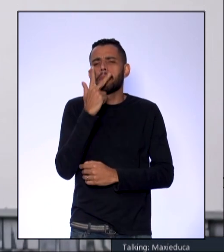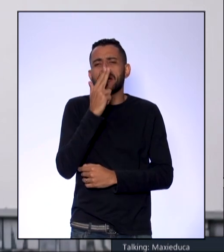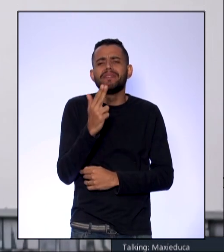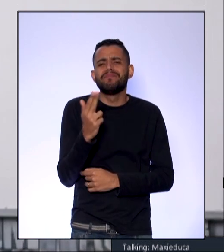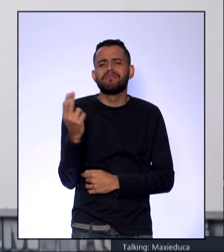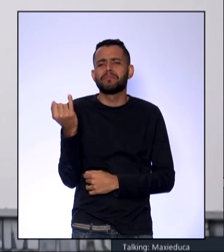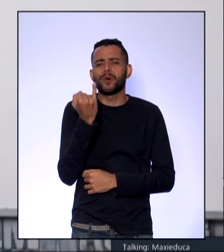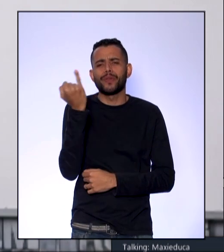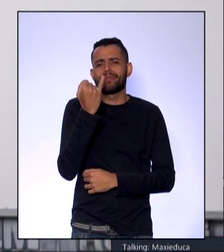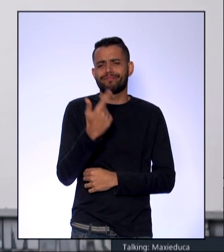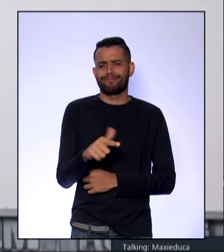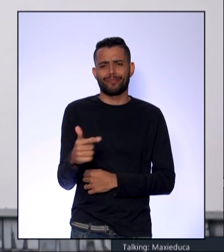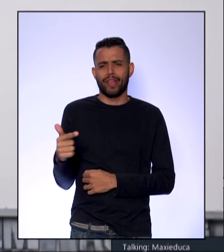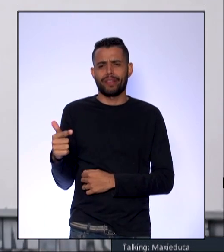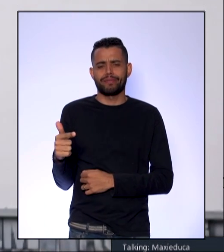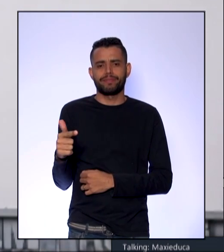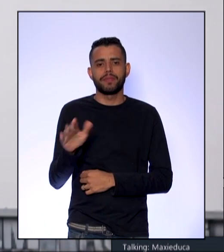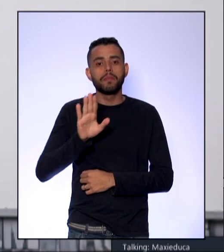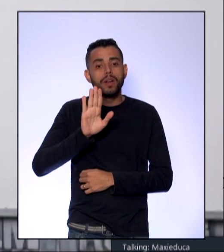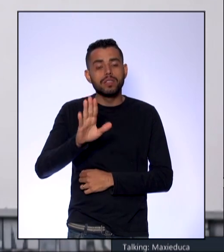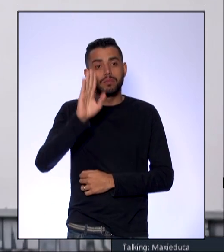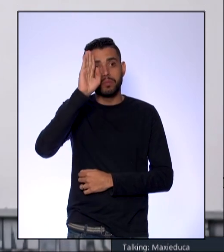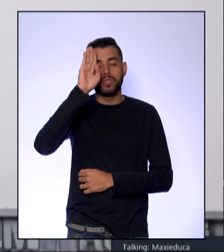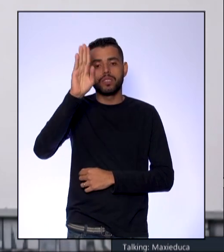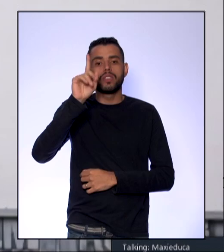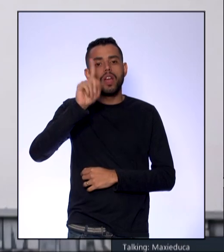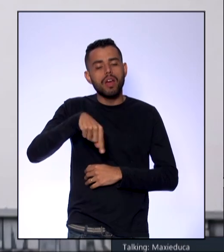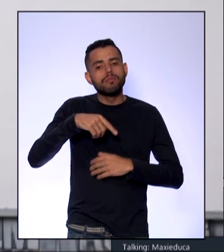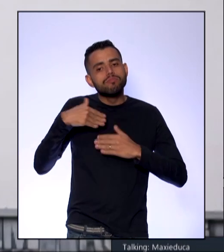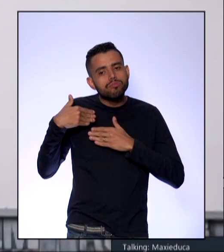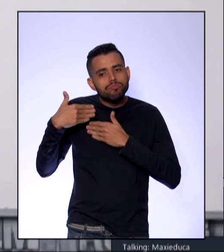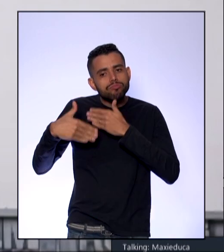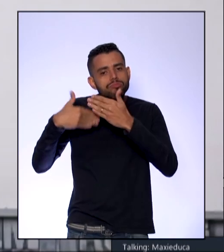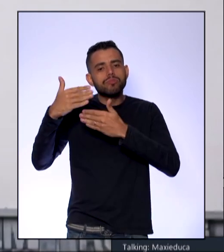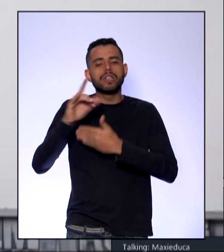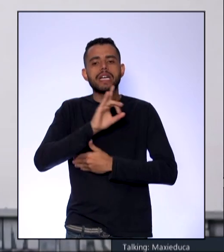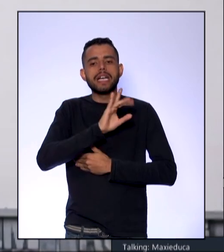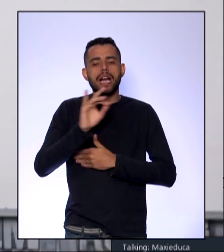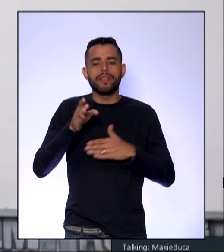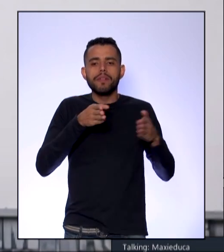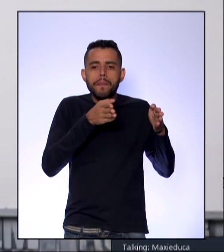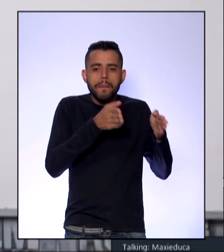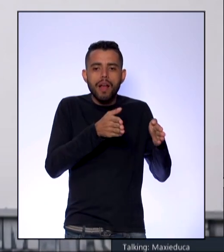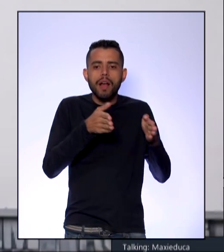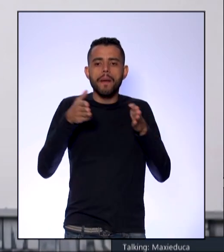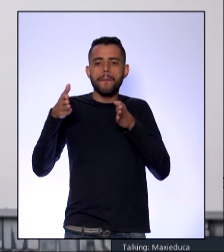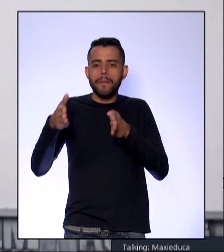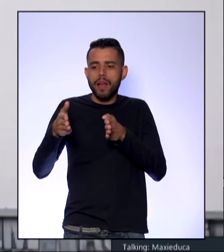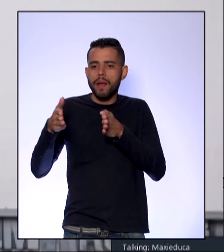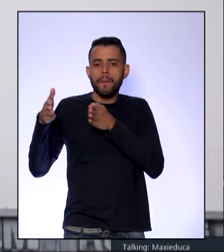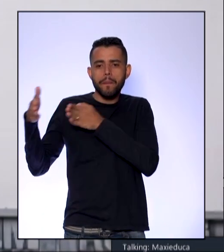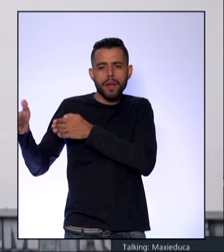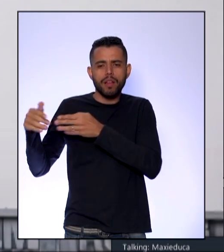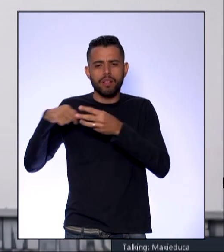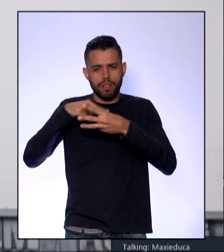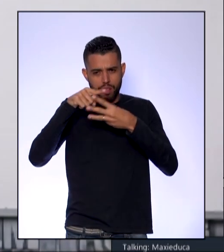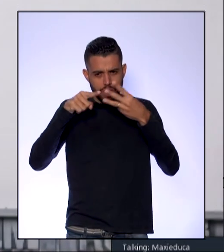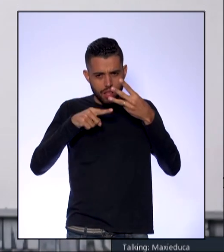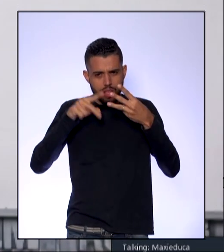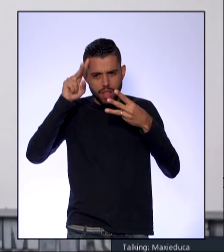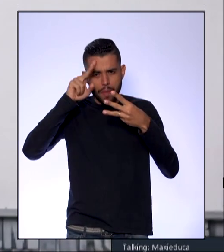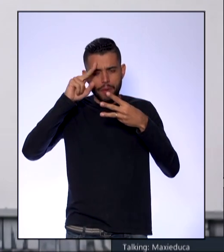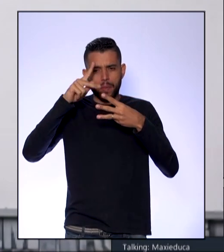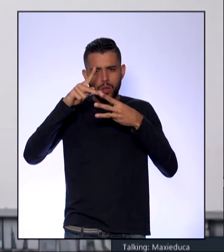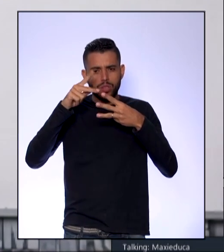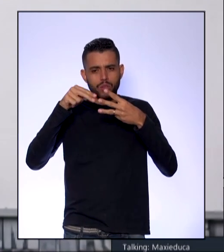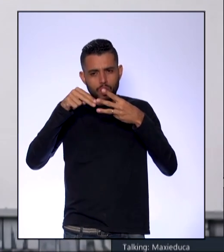importância. Paute-se mais pelo processo evolutivo dos períodos. O que eu tive no Paleolítico, o que eu tive no Neolítico, o que eu tive na Idade dos Metais. Fica um pouco mais